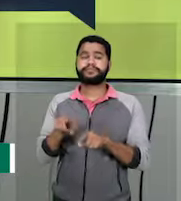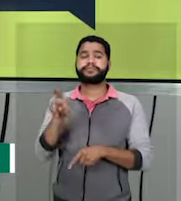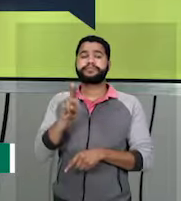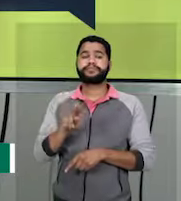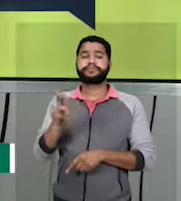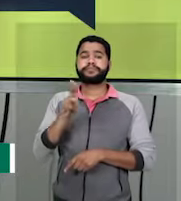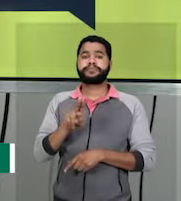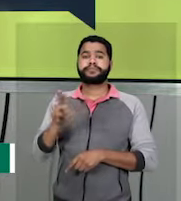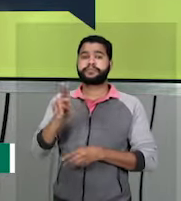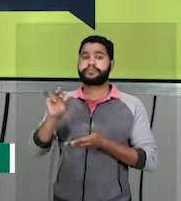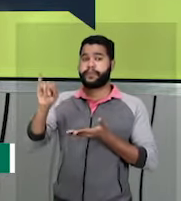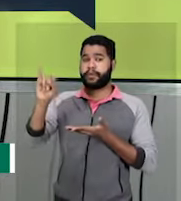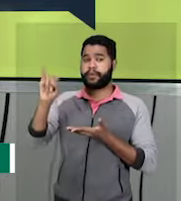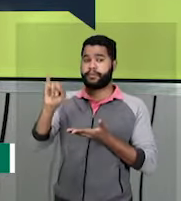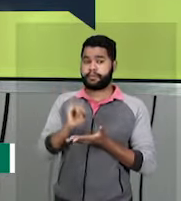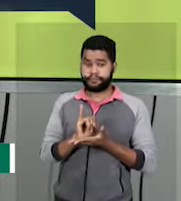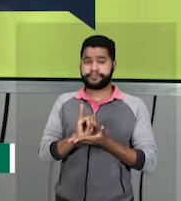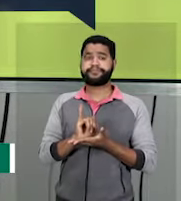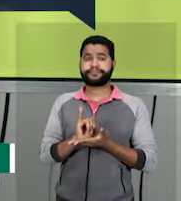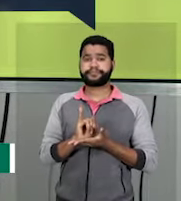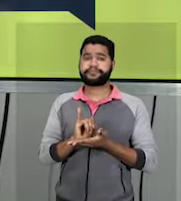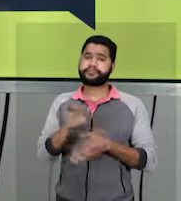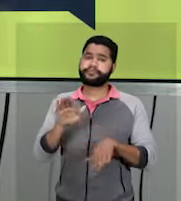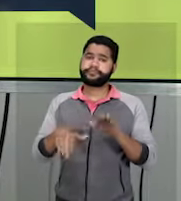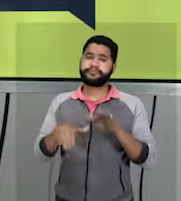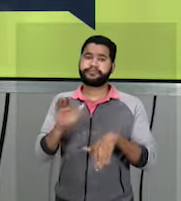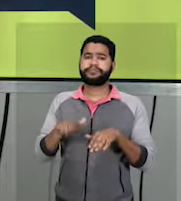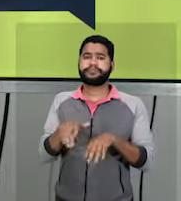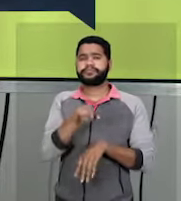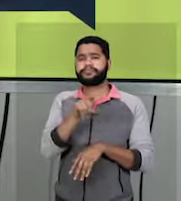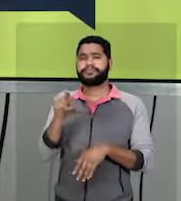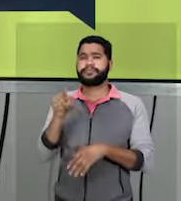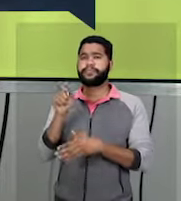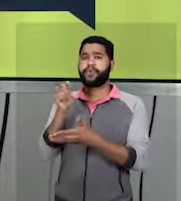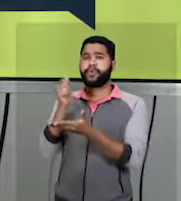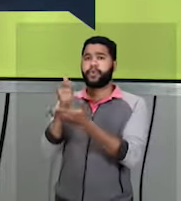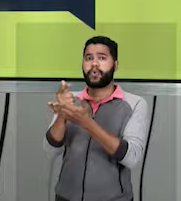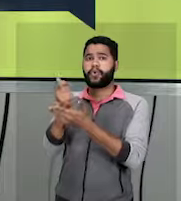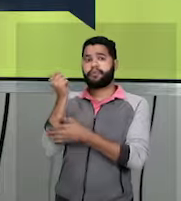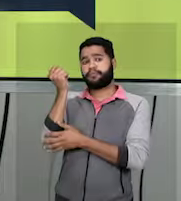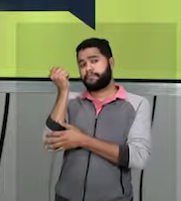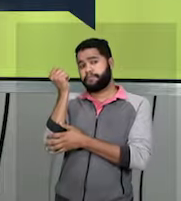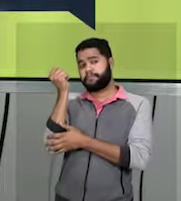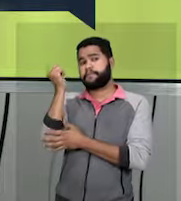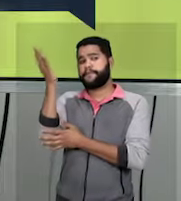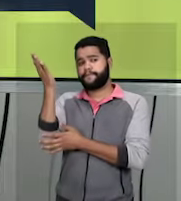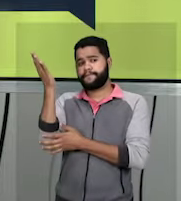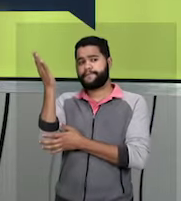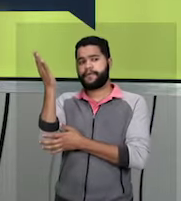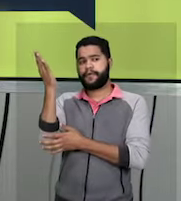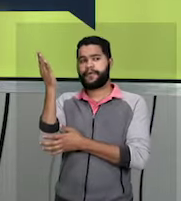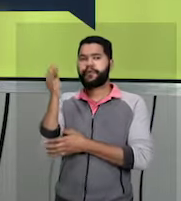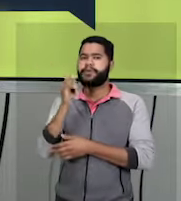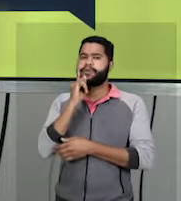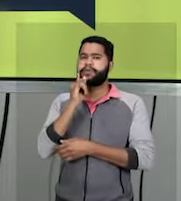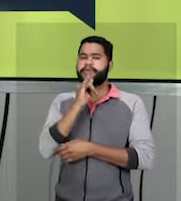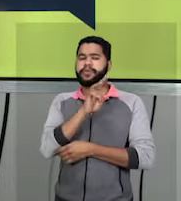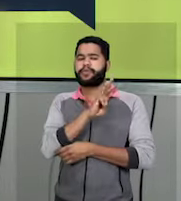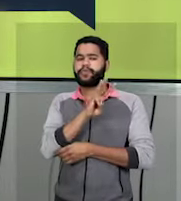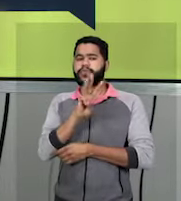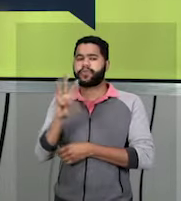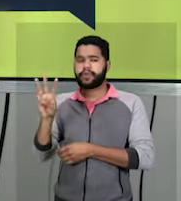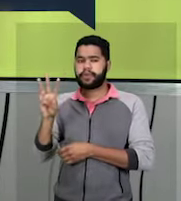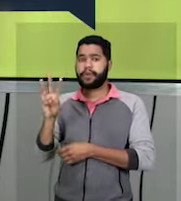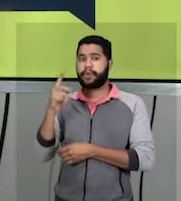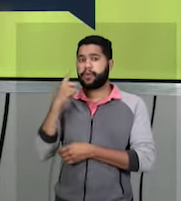para a importação às vezes quando você compra um produto ali num site